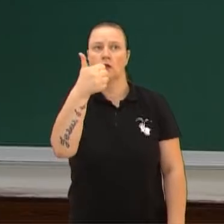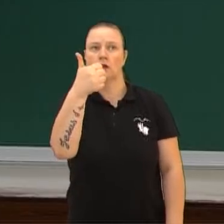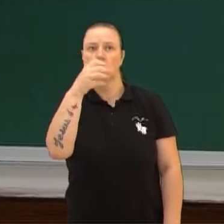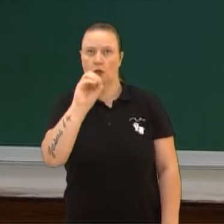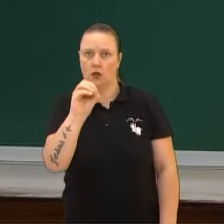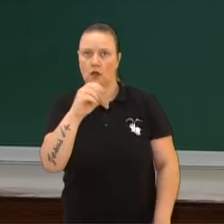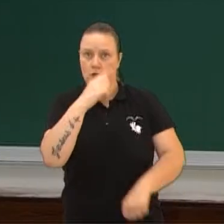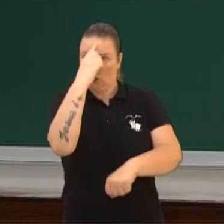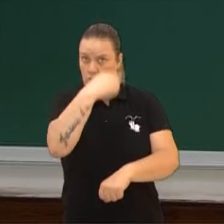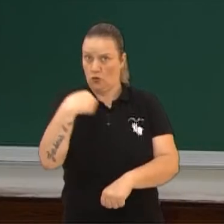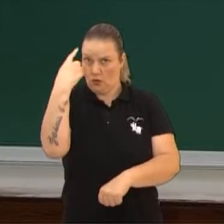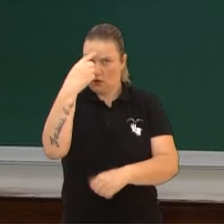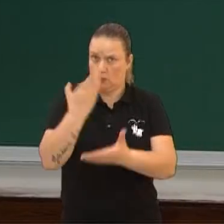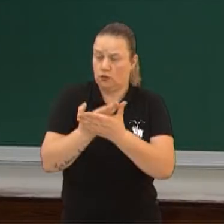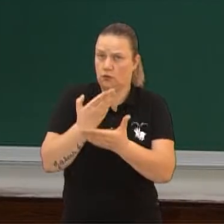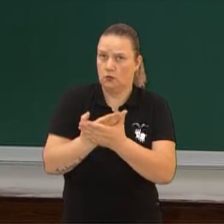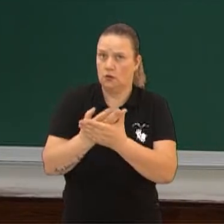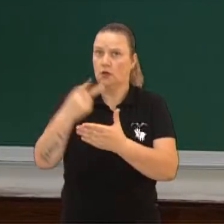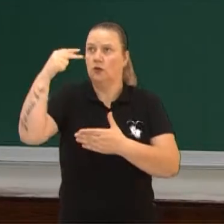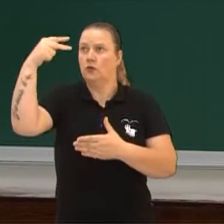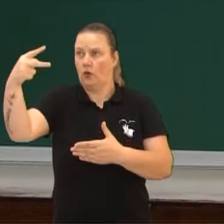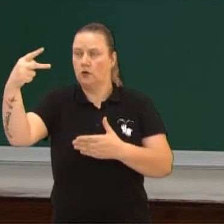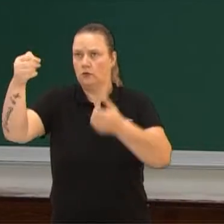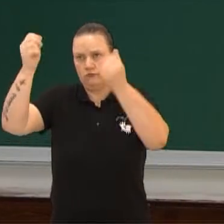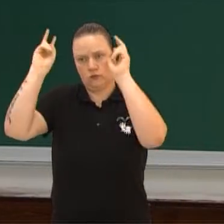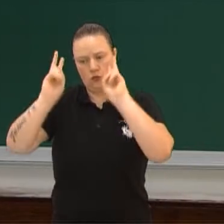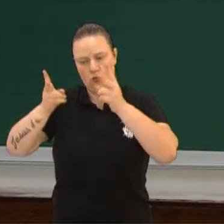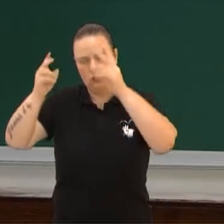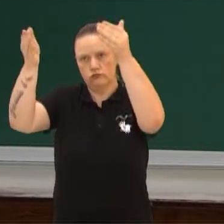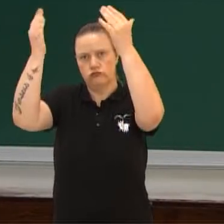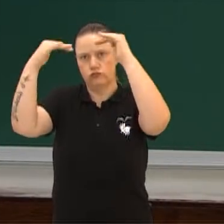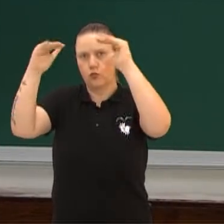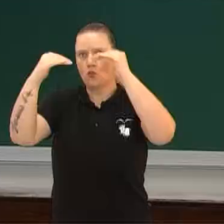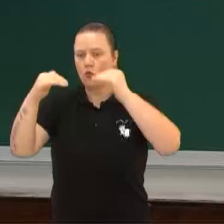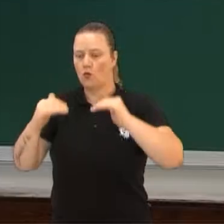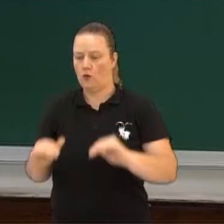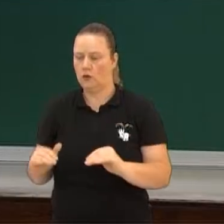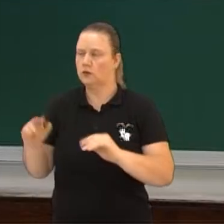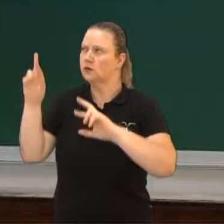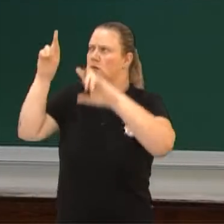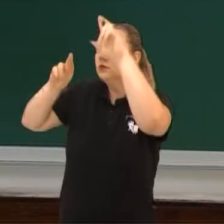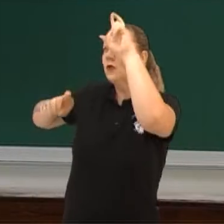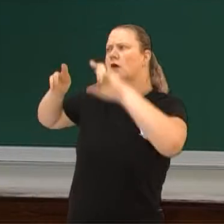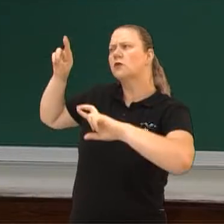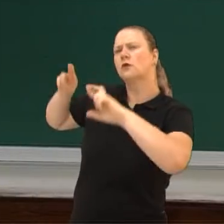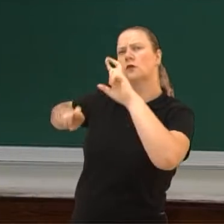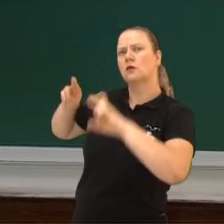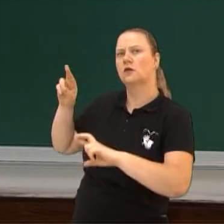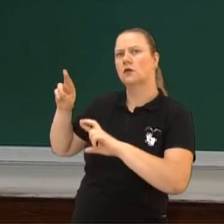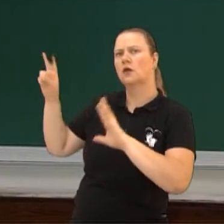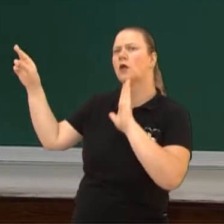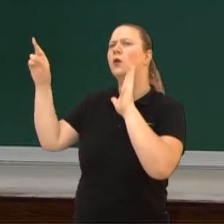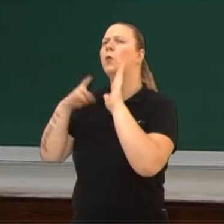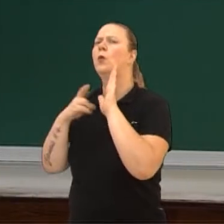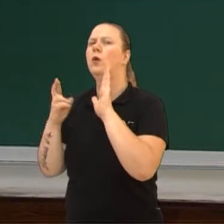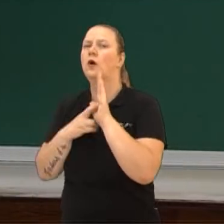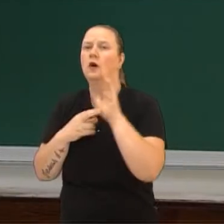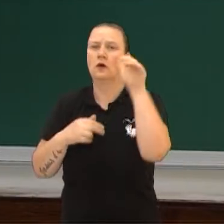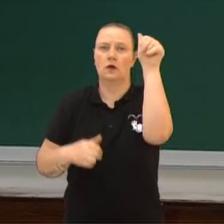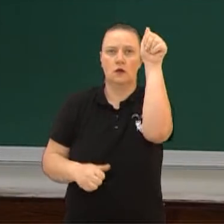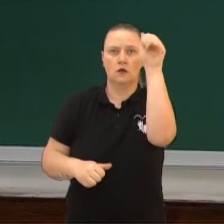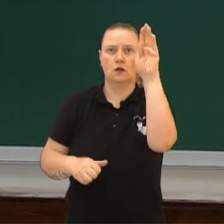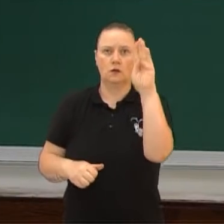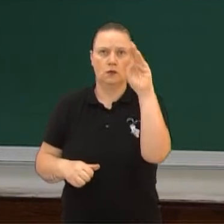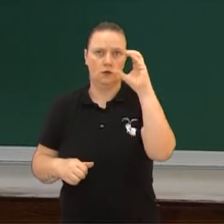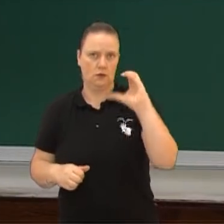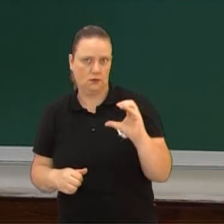E assim, né, por diante, para os outros estudantes também. Então, analise essas alternativas A, B e C, e